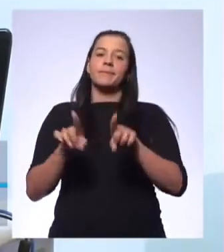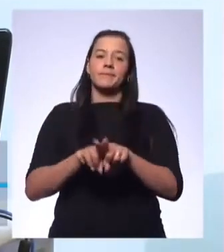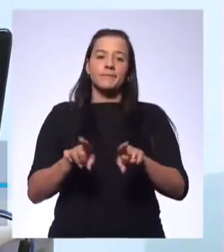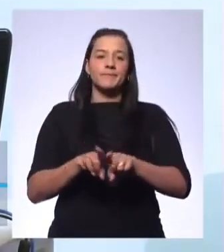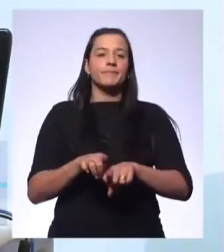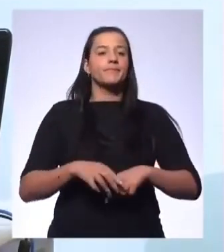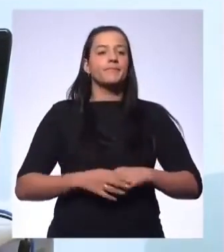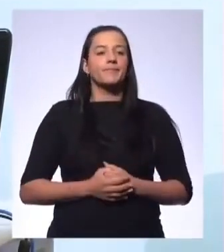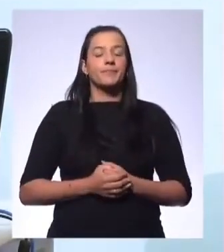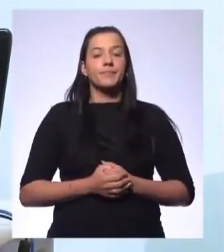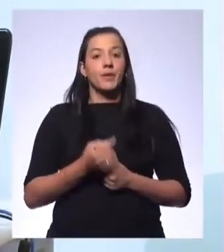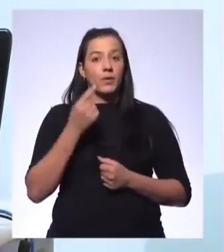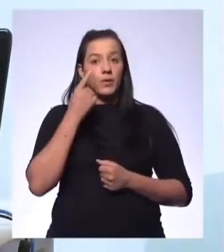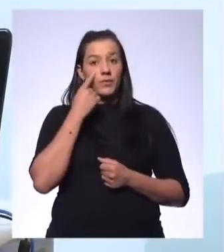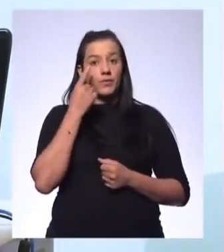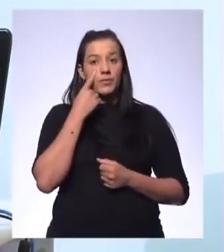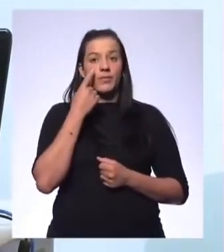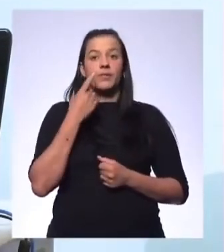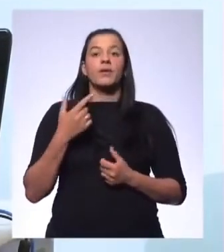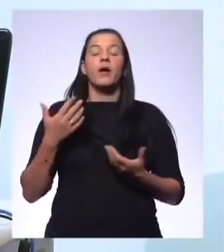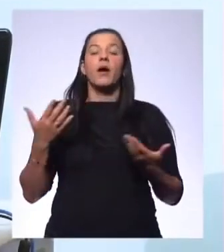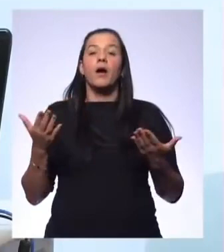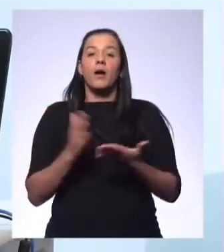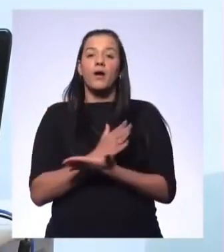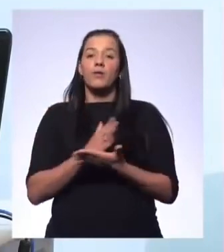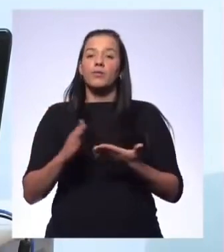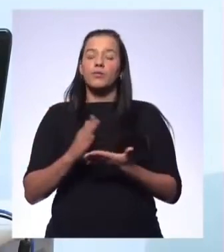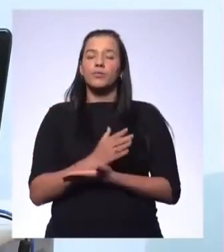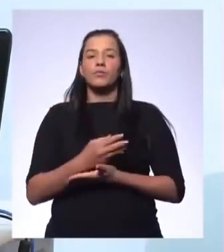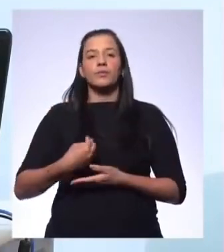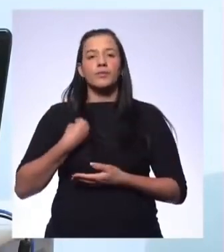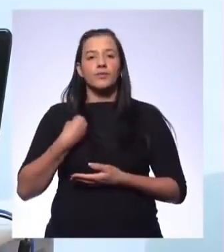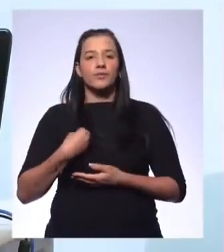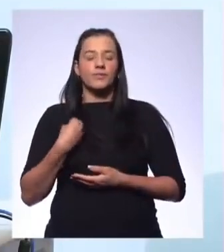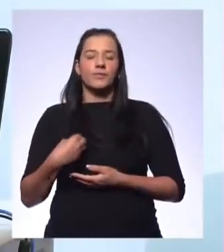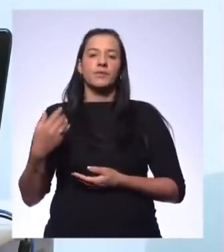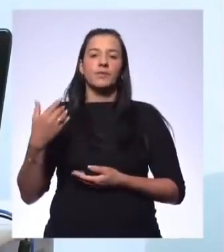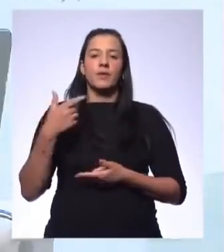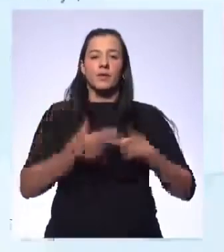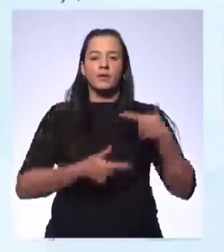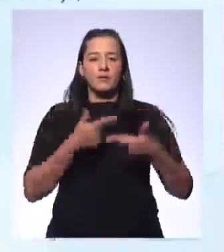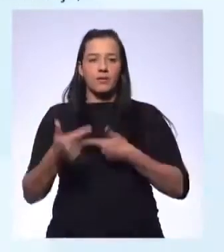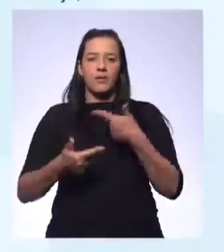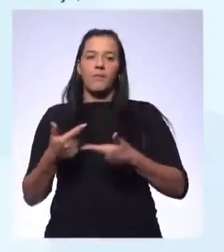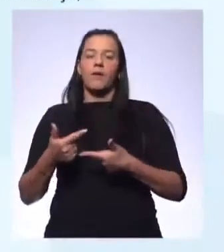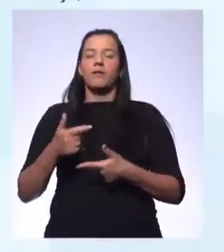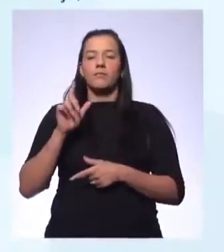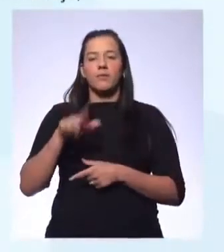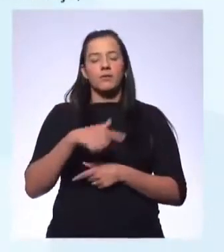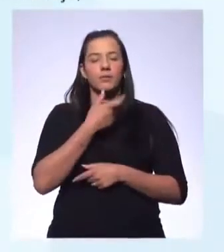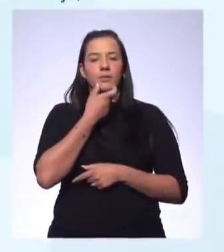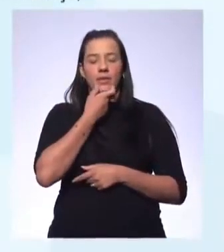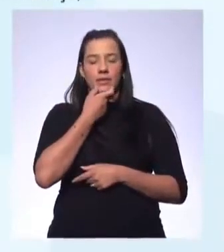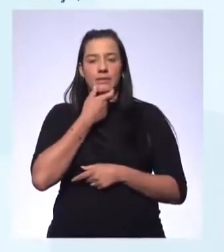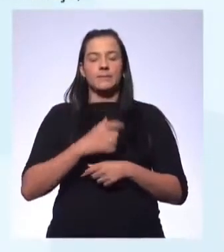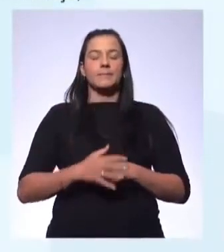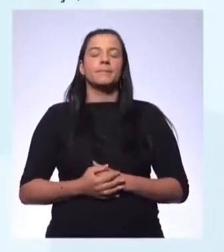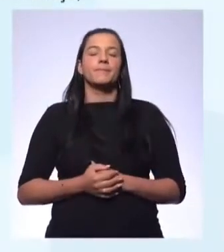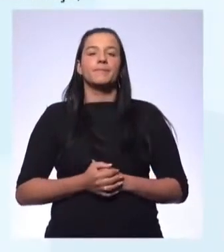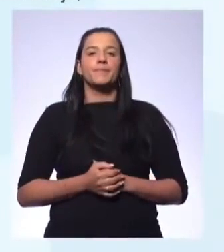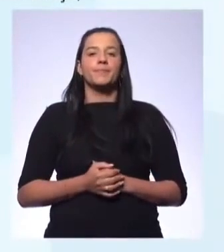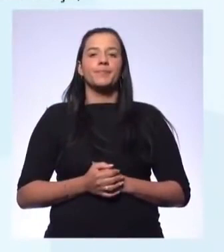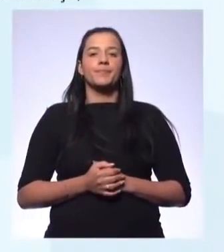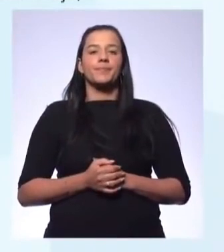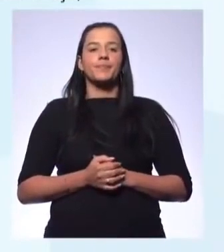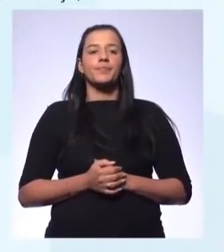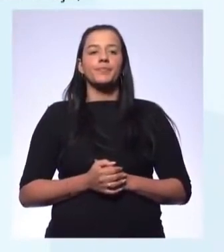olhadinha agora na questão das condições de vida e trabalho dos trabalhadores ingleses naquele momento, tá?